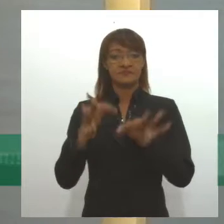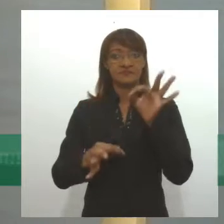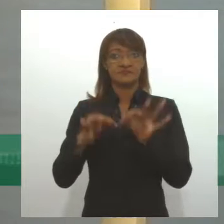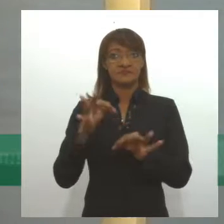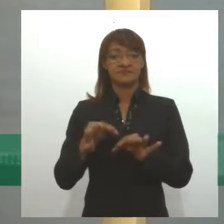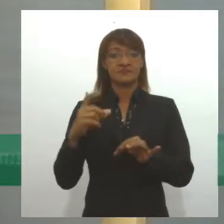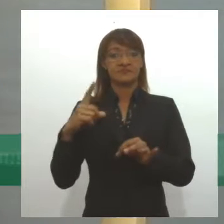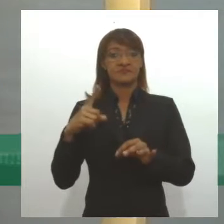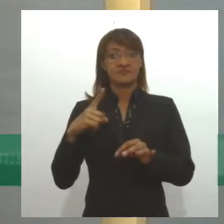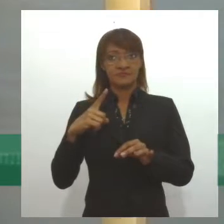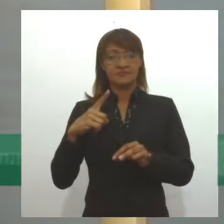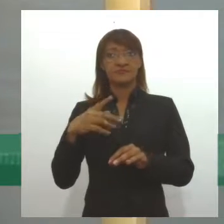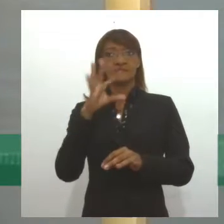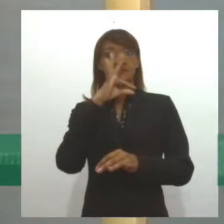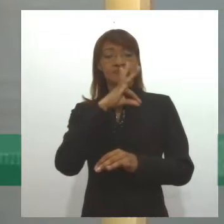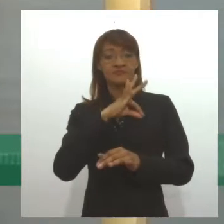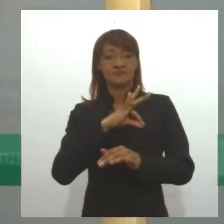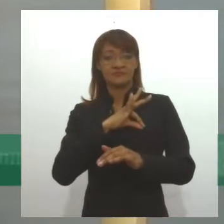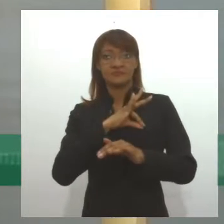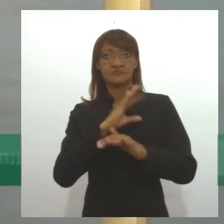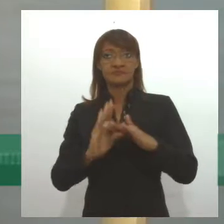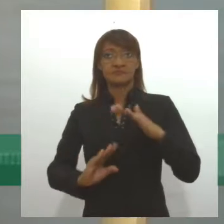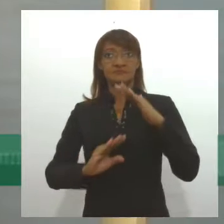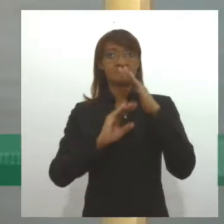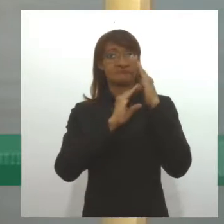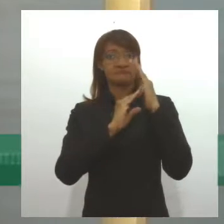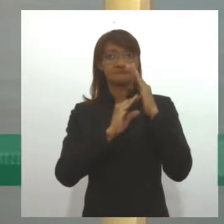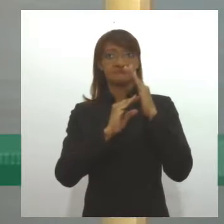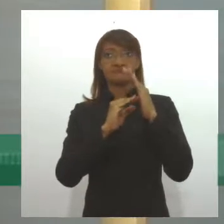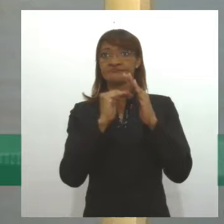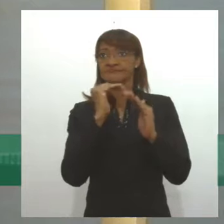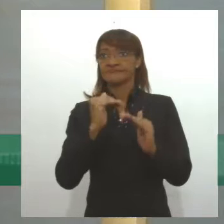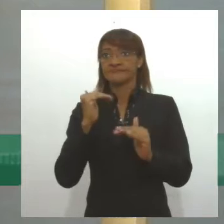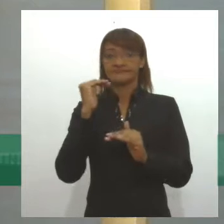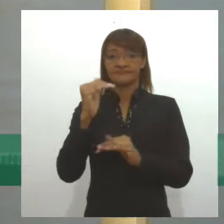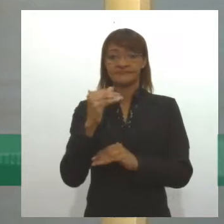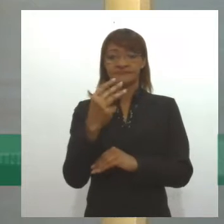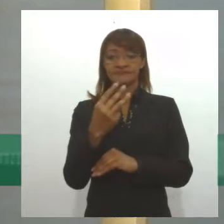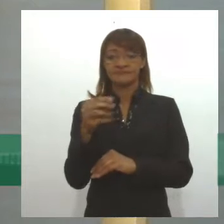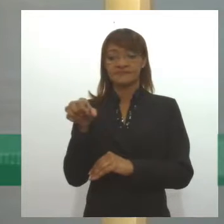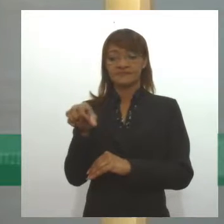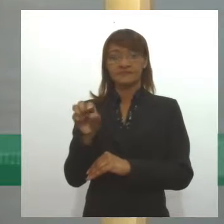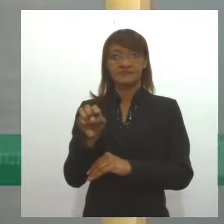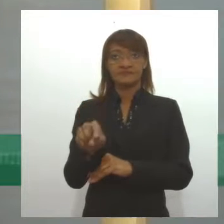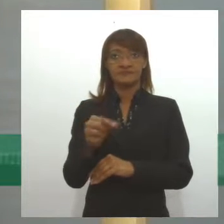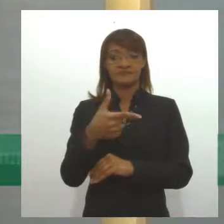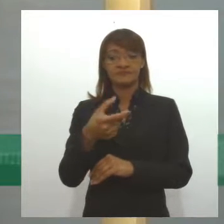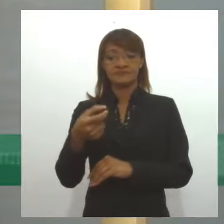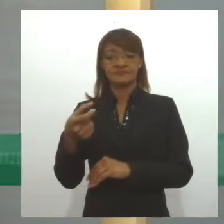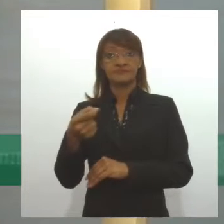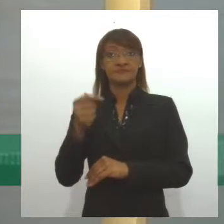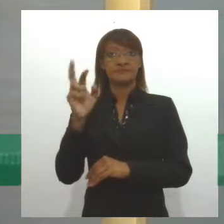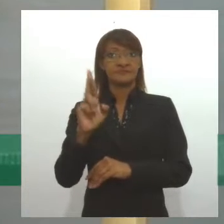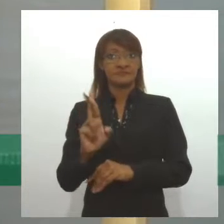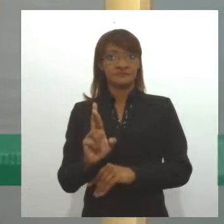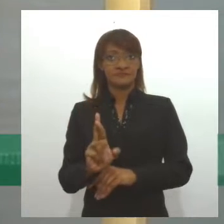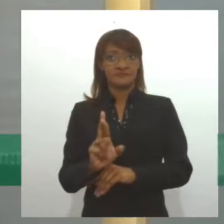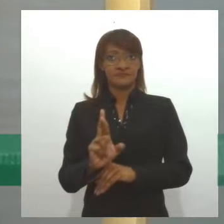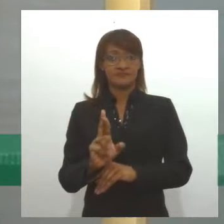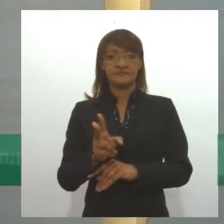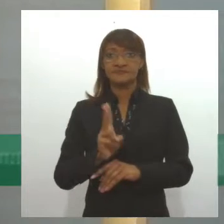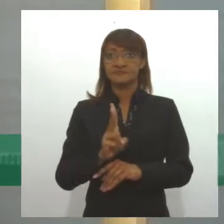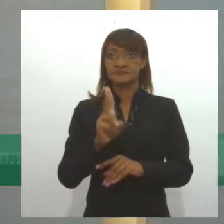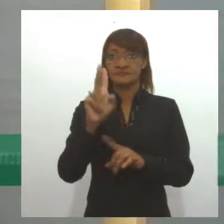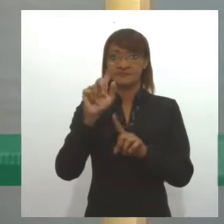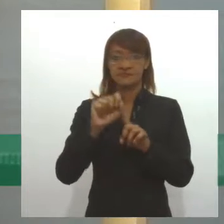efetivos superiores ao teto do funcionalismo, que é de R$ 39.200 por mês, com um adicional